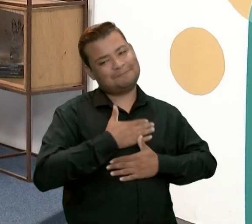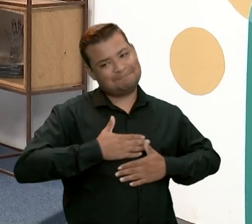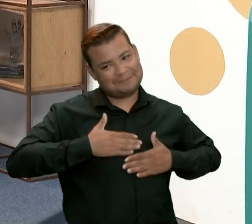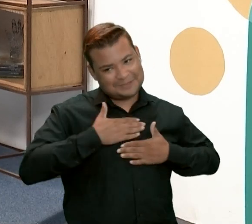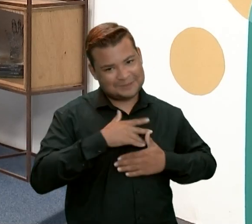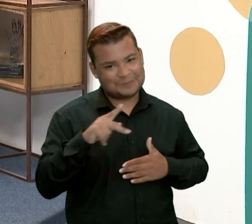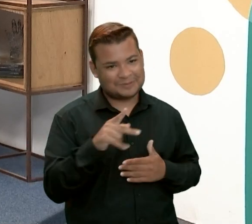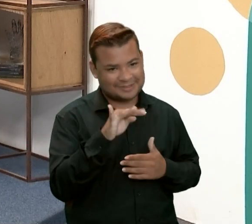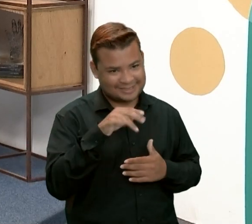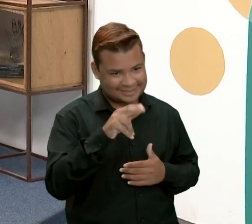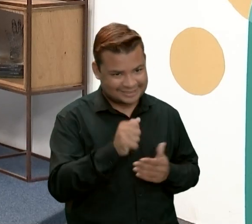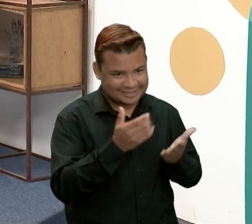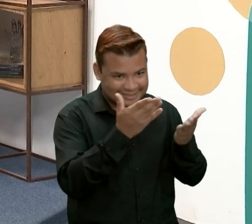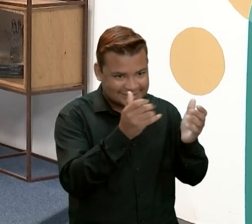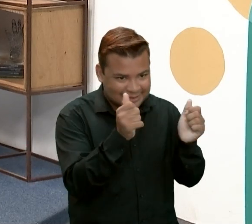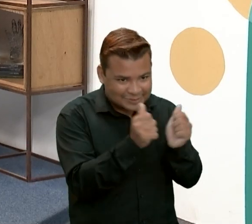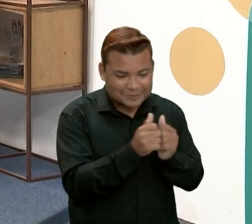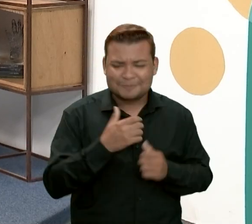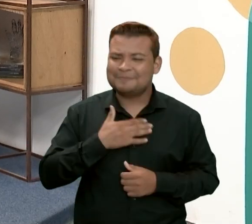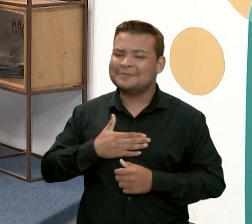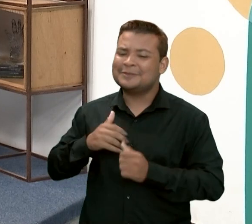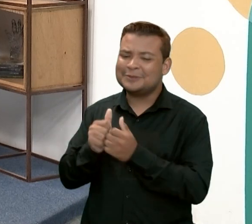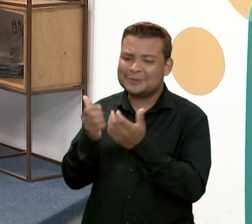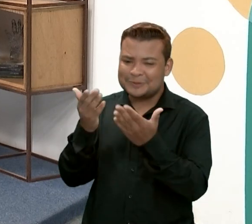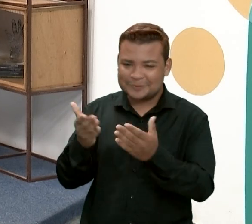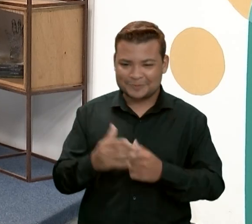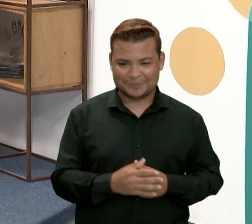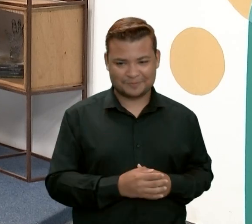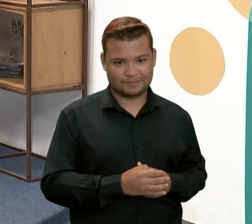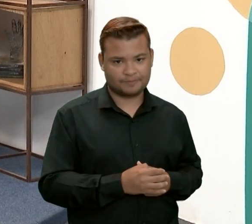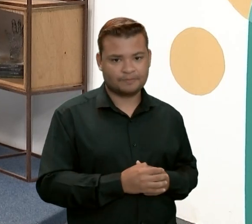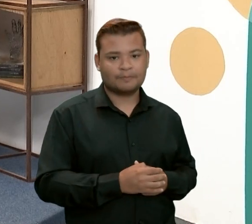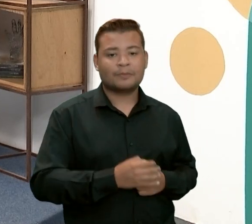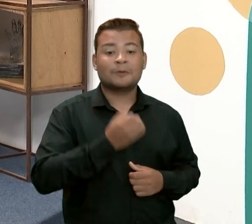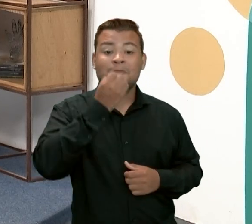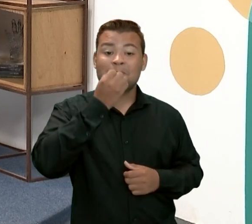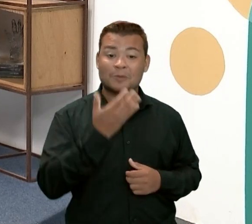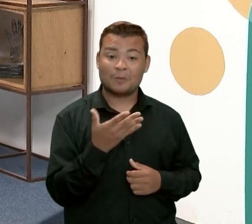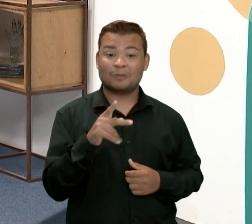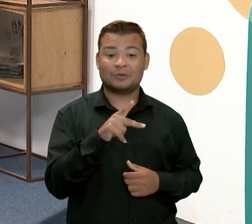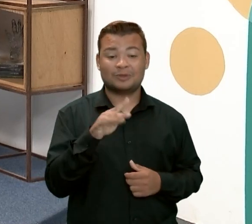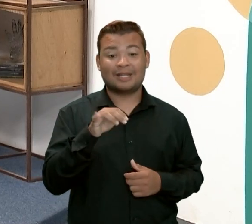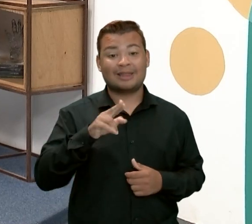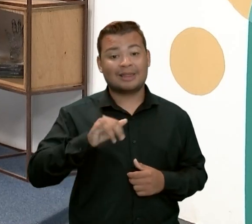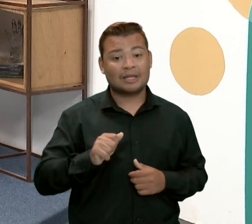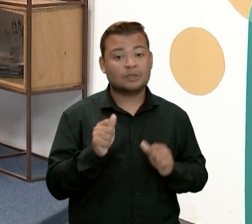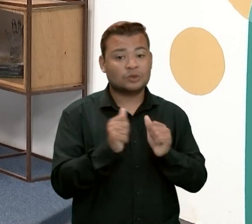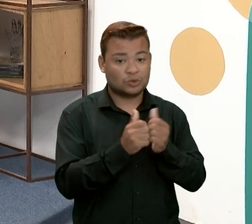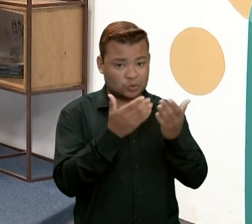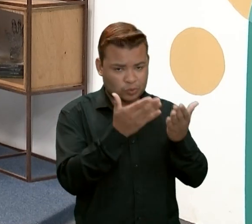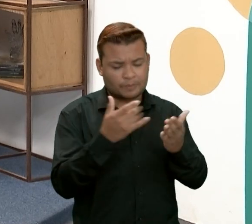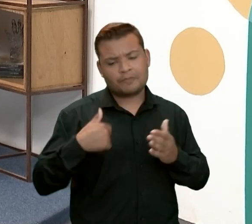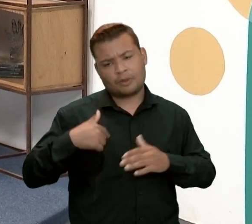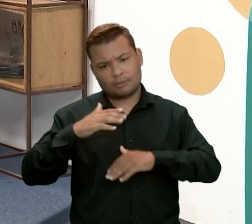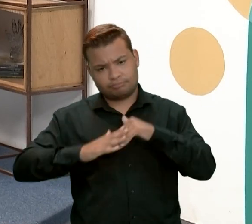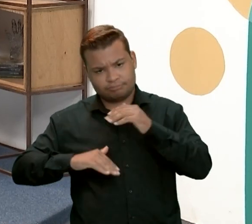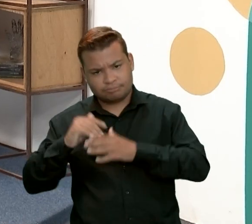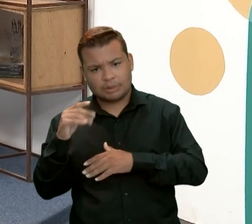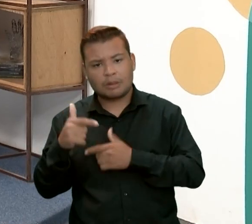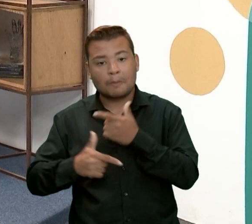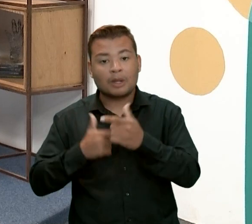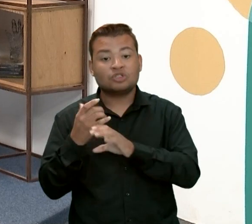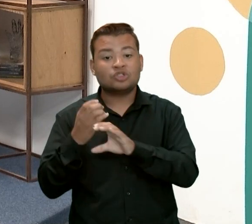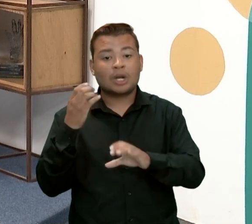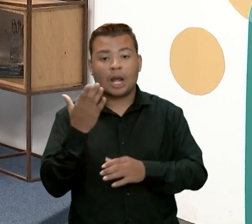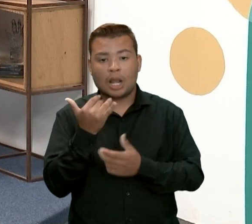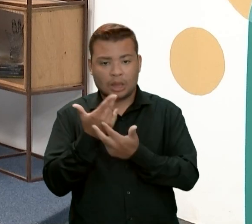Tânia, muito bom estar aqui com vocês. Então, que bom que a professora Tânia está aqui também, né? Eu sou engenheira de alimentos e